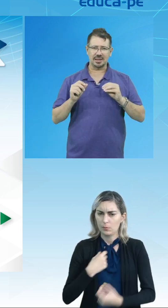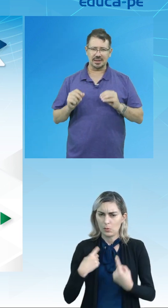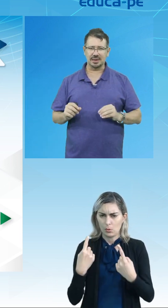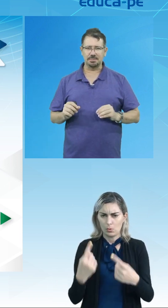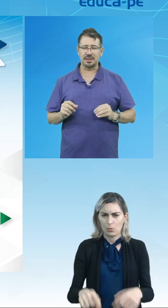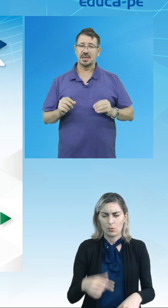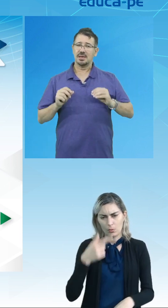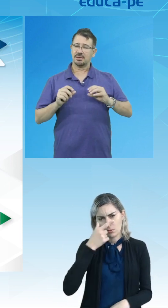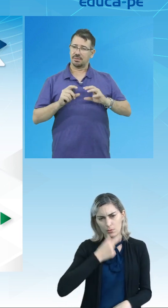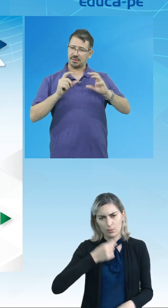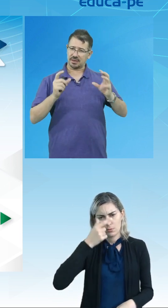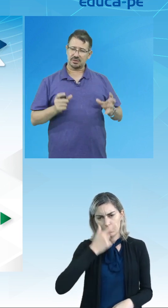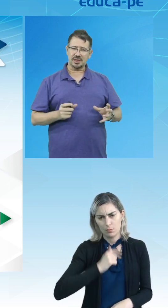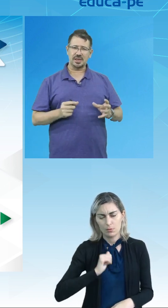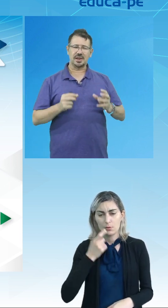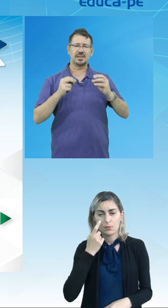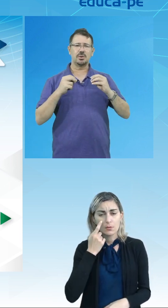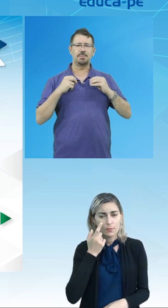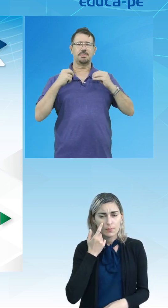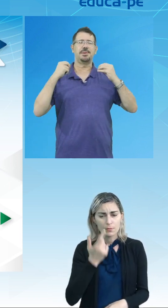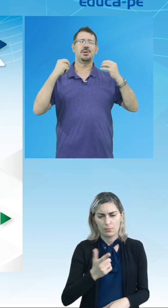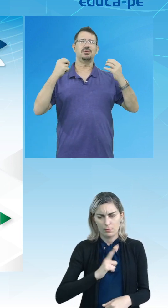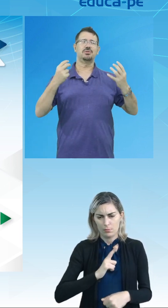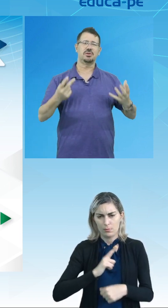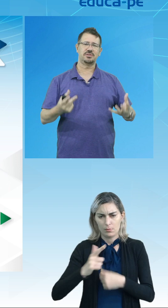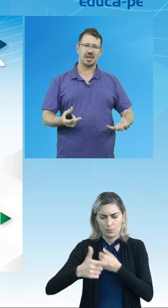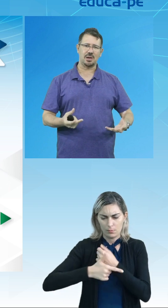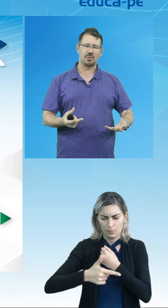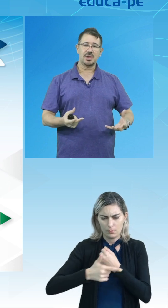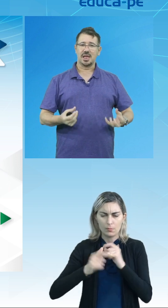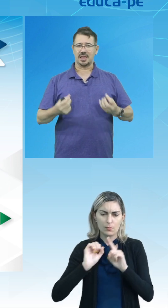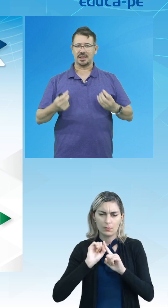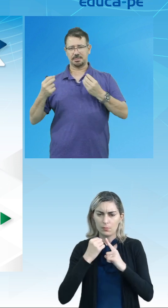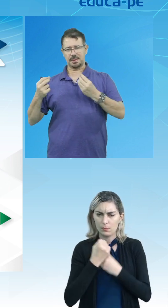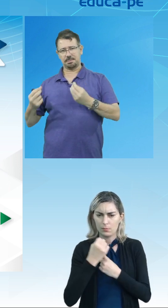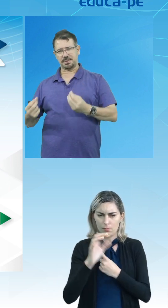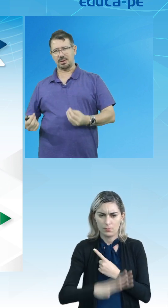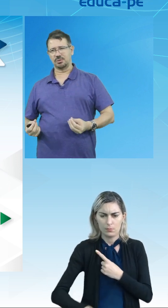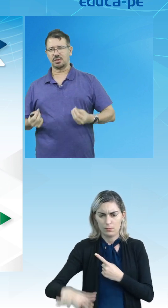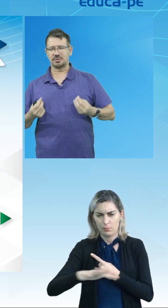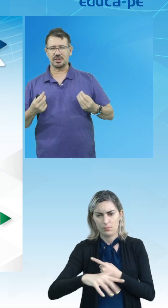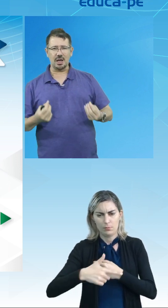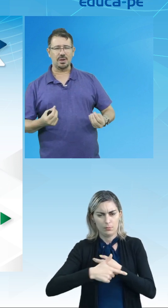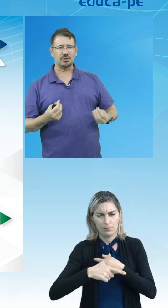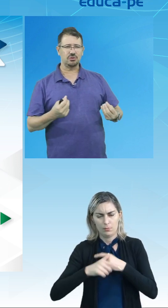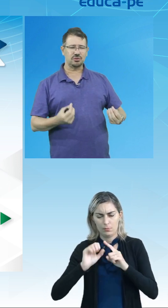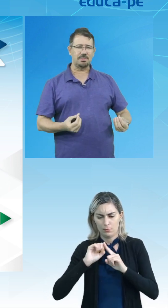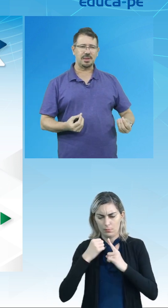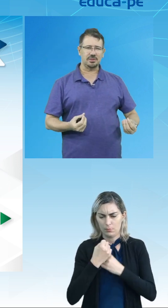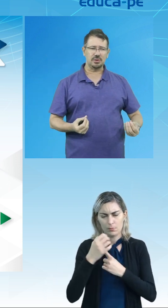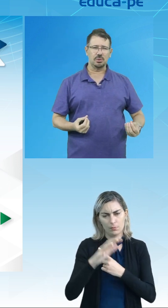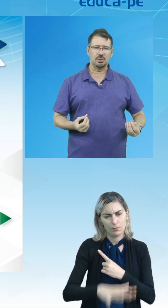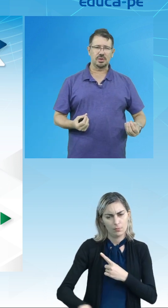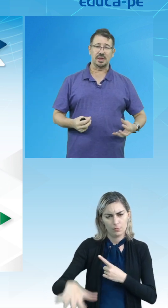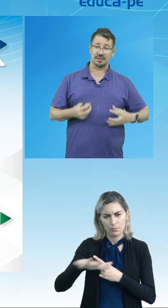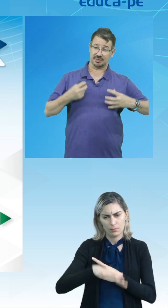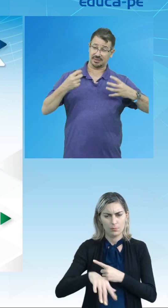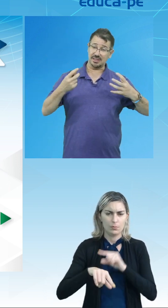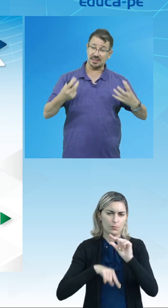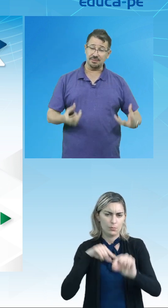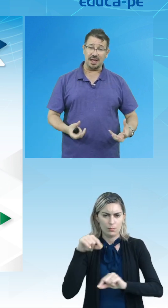a gripe. Veja que ela tem um papel social. Esse papel social é justamente o